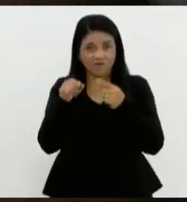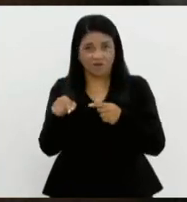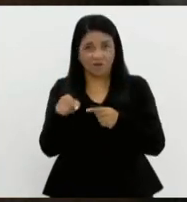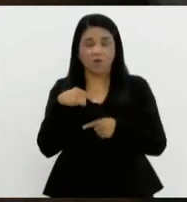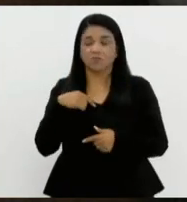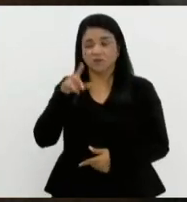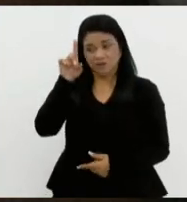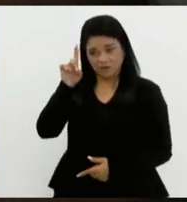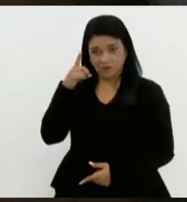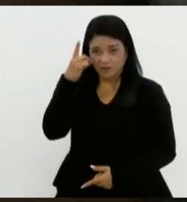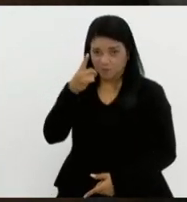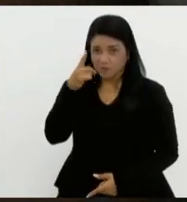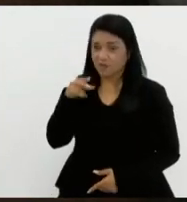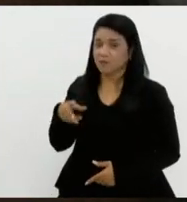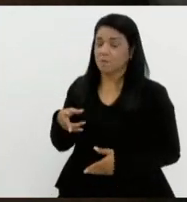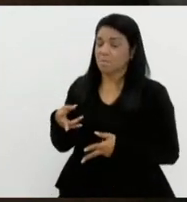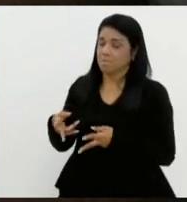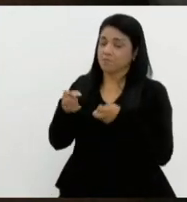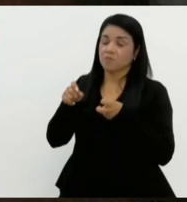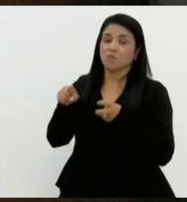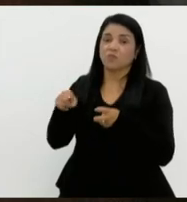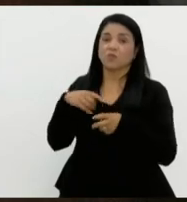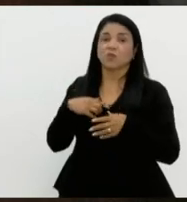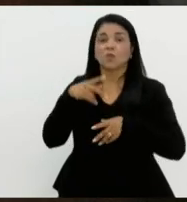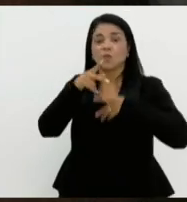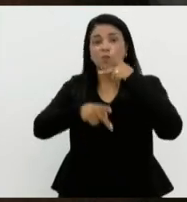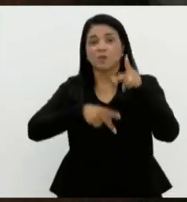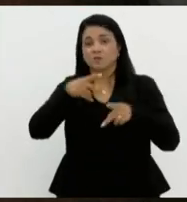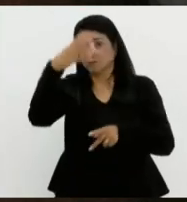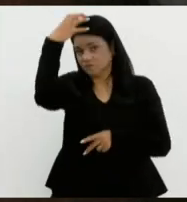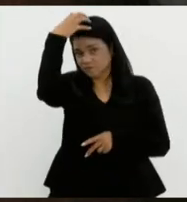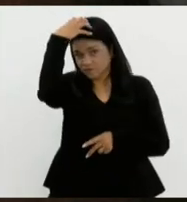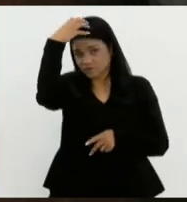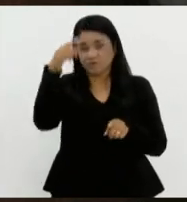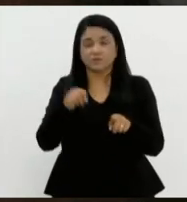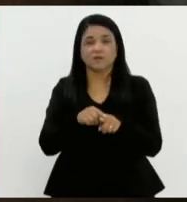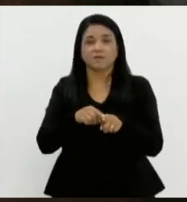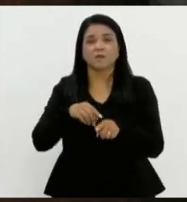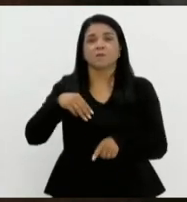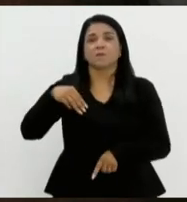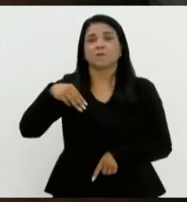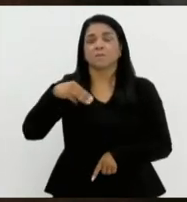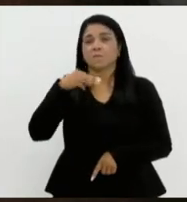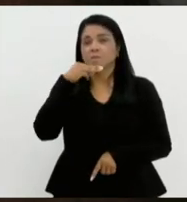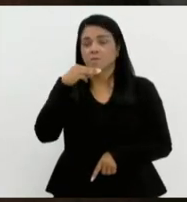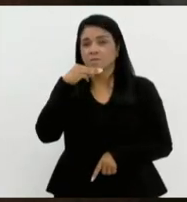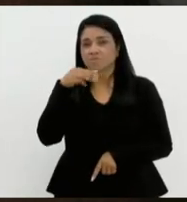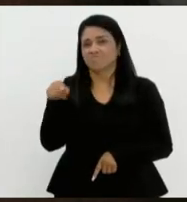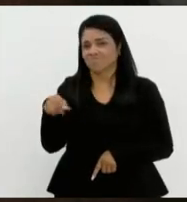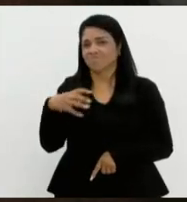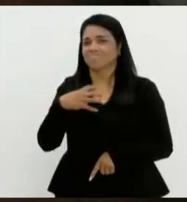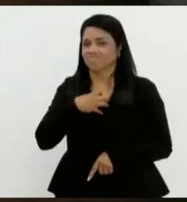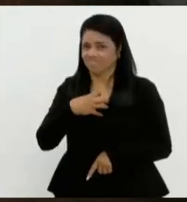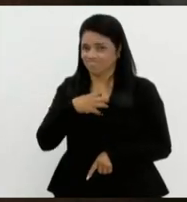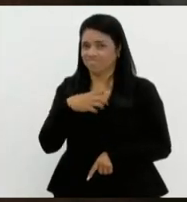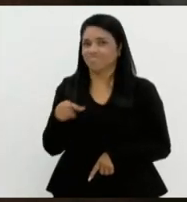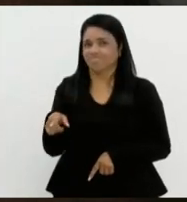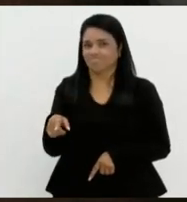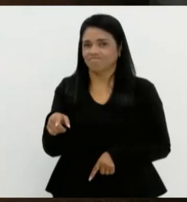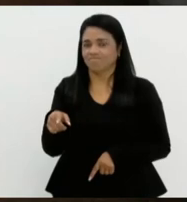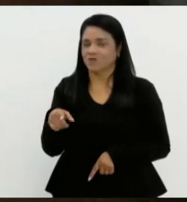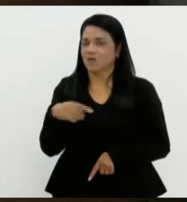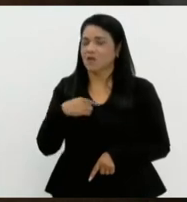viu o que o povo de Angra dos Reis e Mangaratiba passou. É lamentável, é